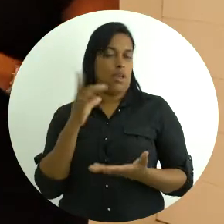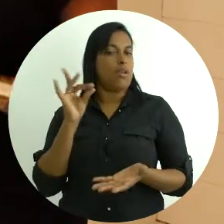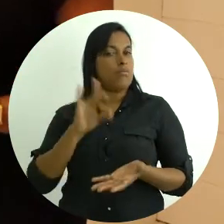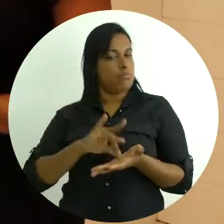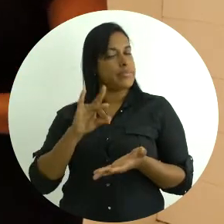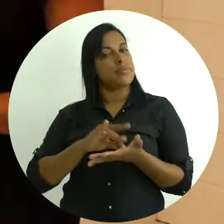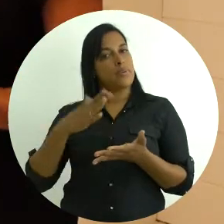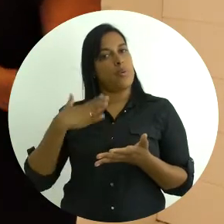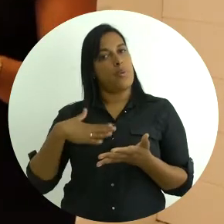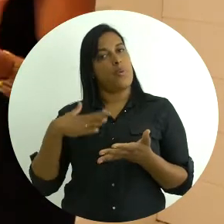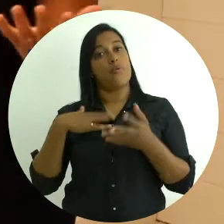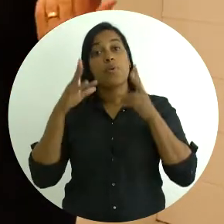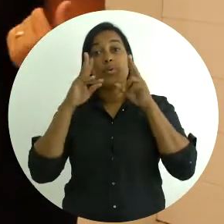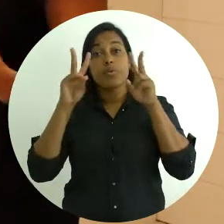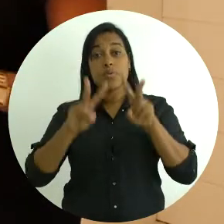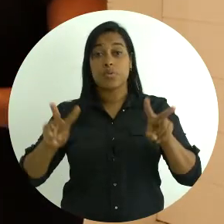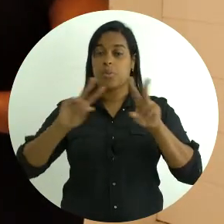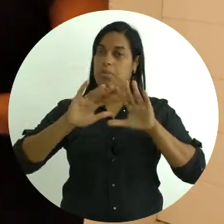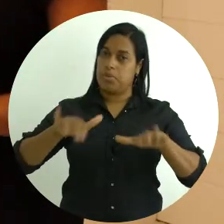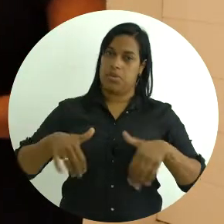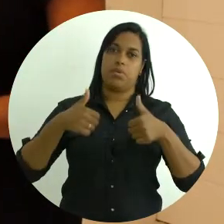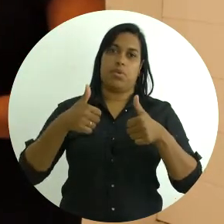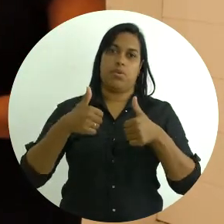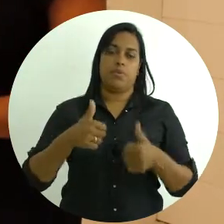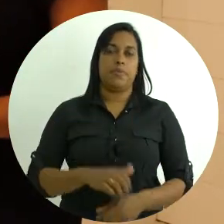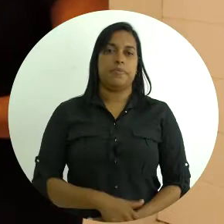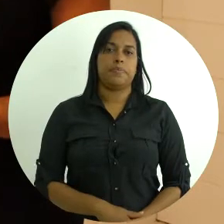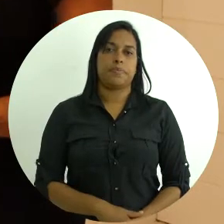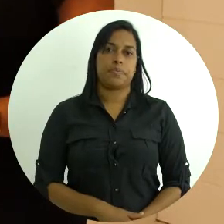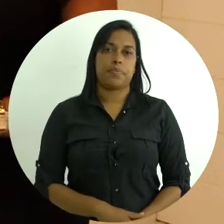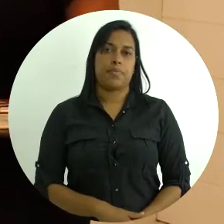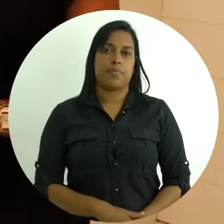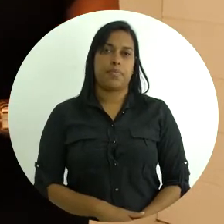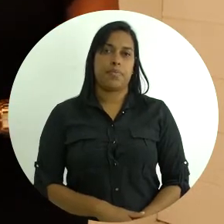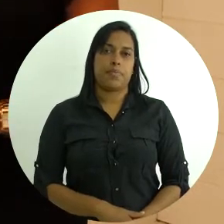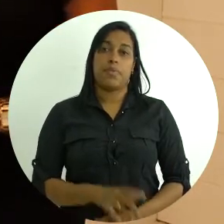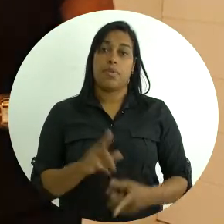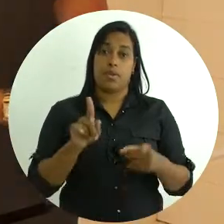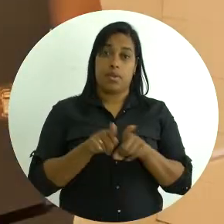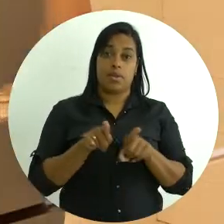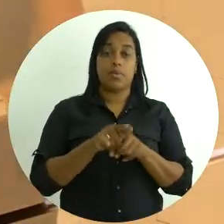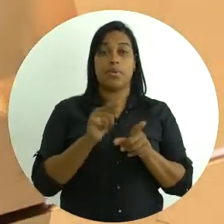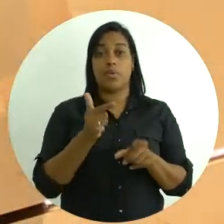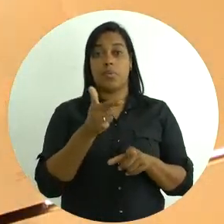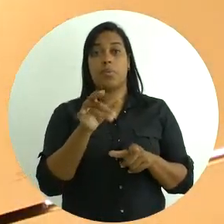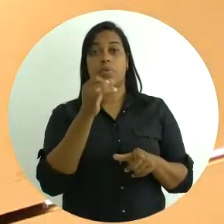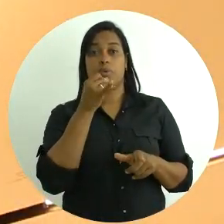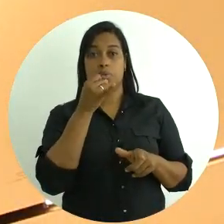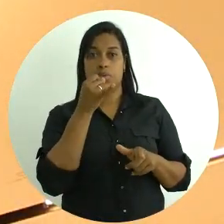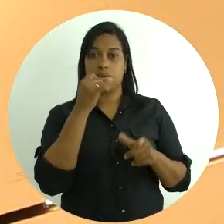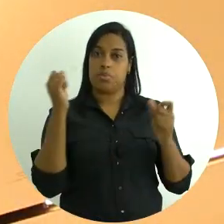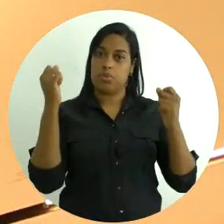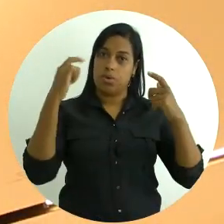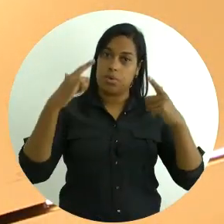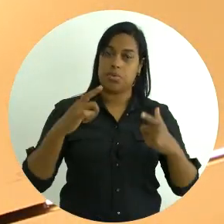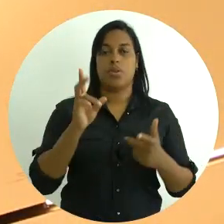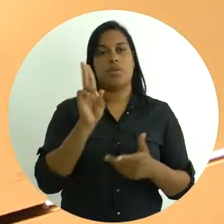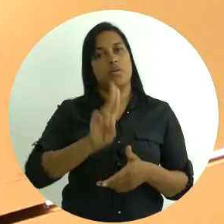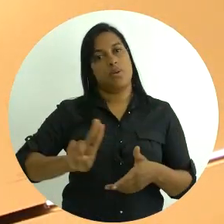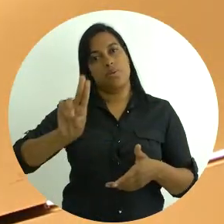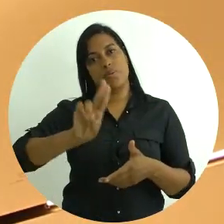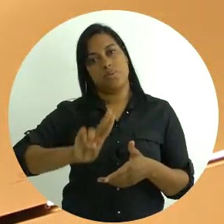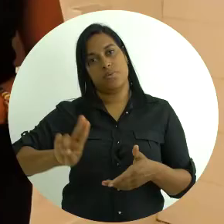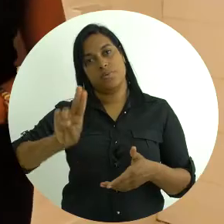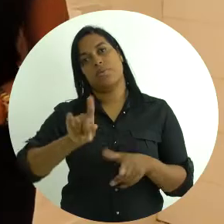você tem um conforto visual com a amplitude de luz. E aqui a gente tem no teto também outro exemplo de uma luminária que é muito